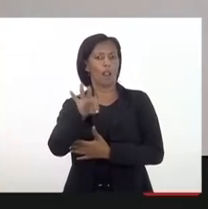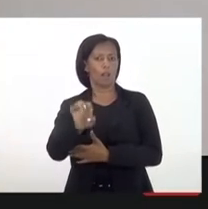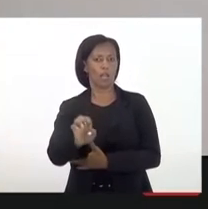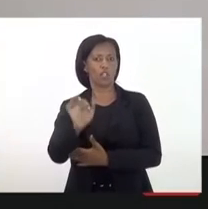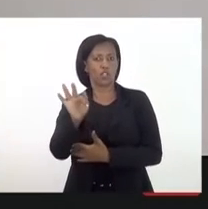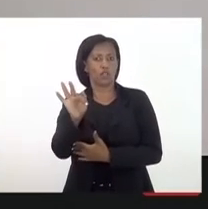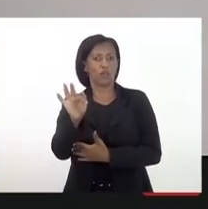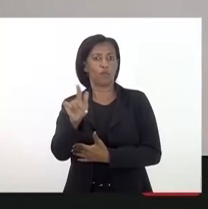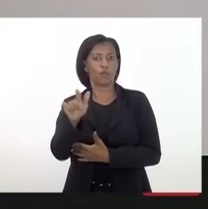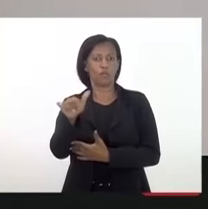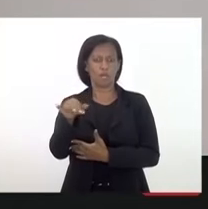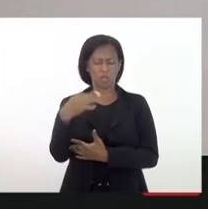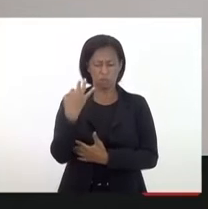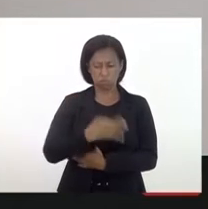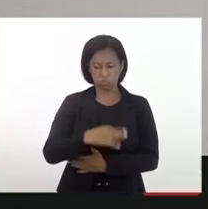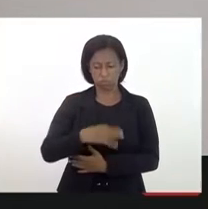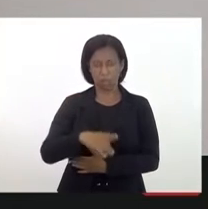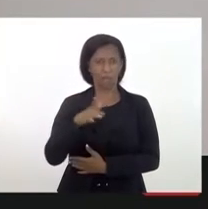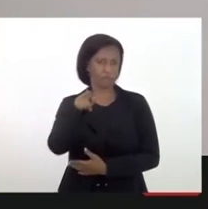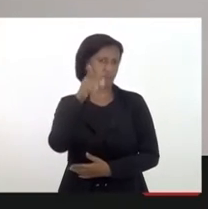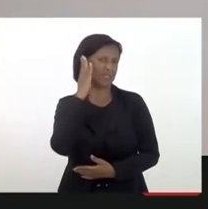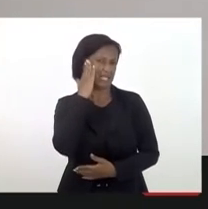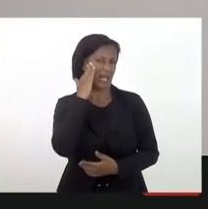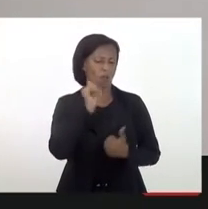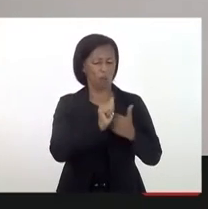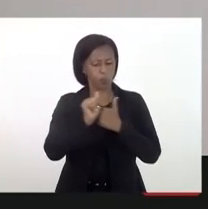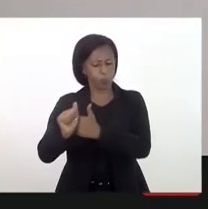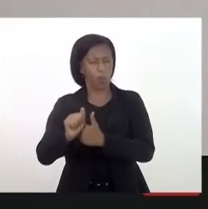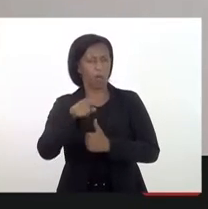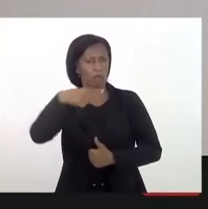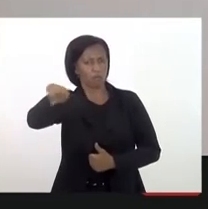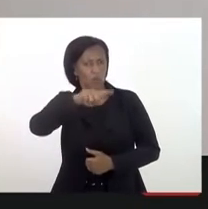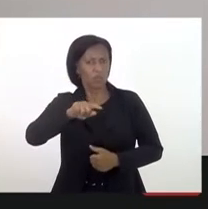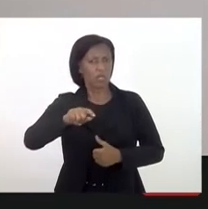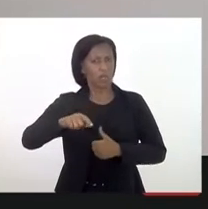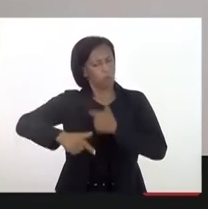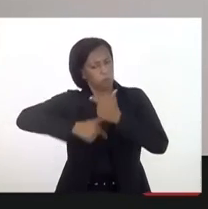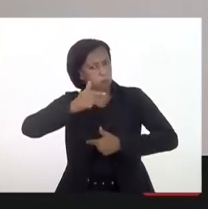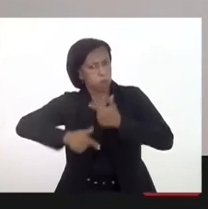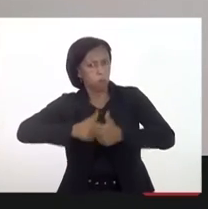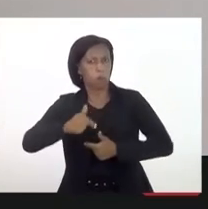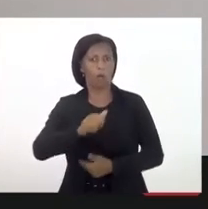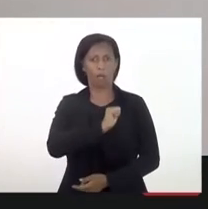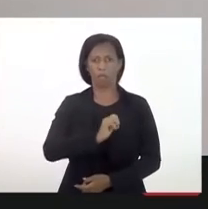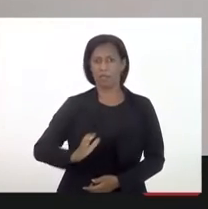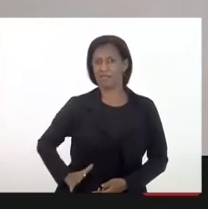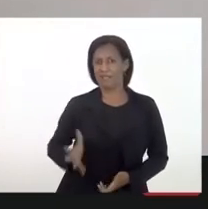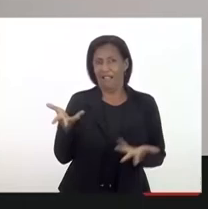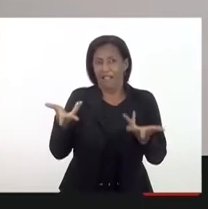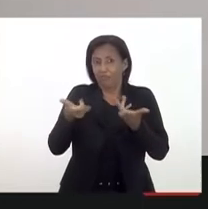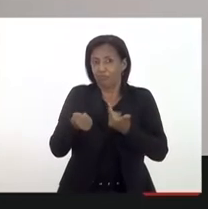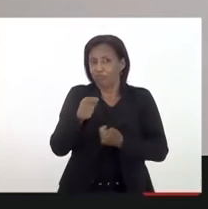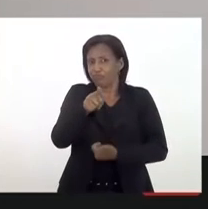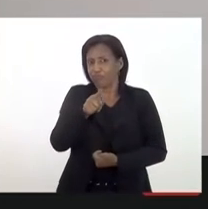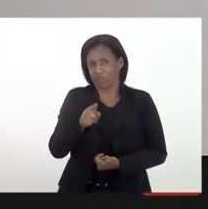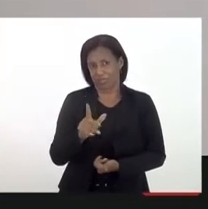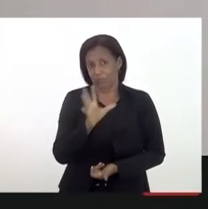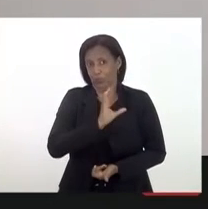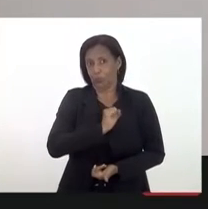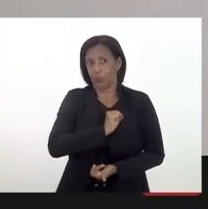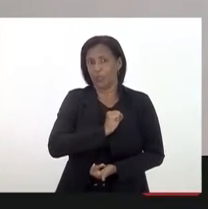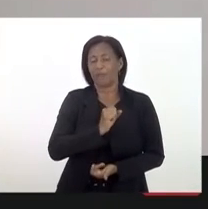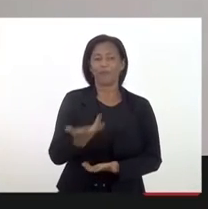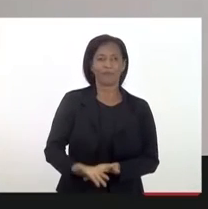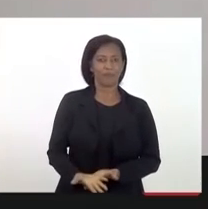eu sinceramente, e você sabe, a gente acompanha, você é um lutador, até o André Ciliano te adora, teve agora,